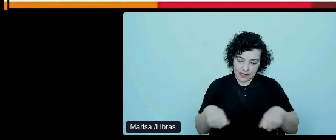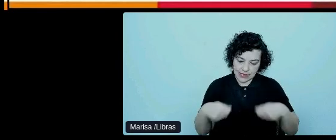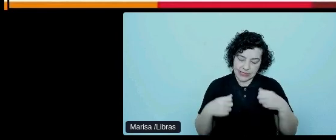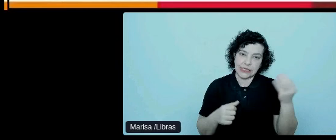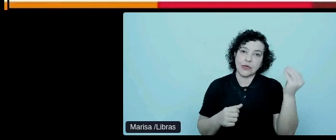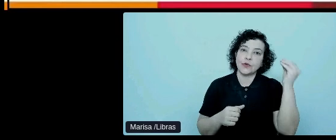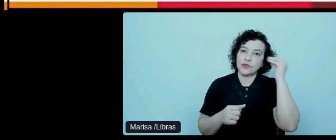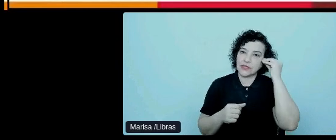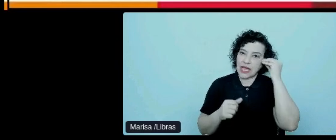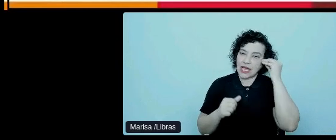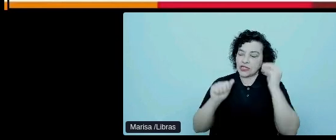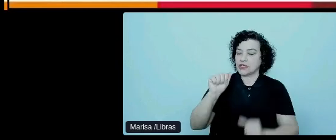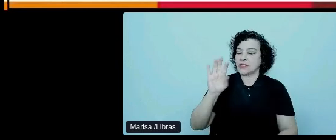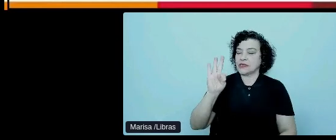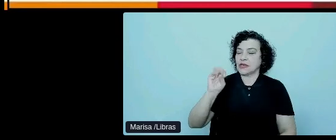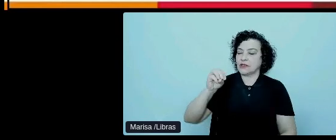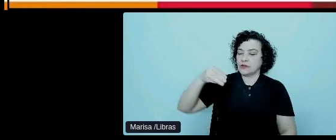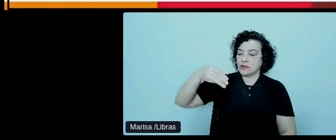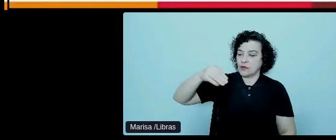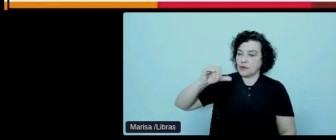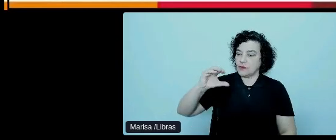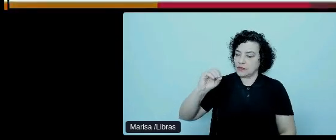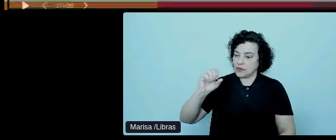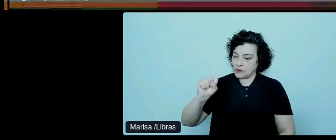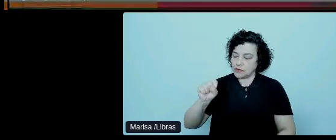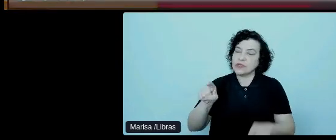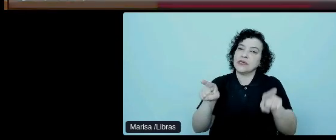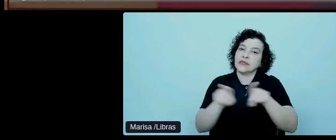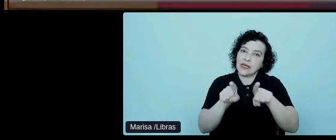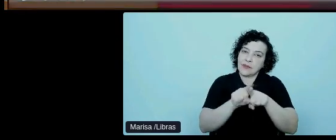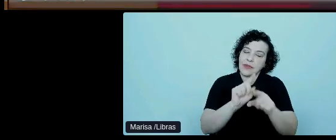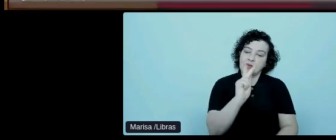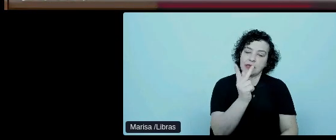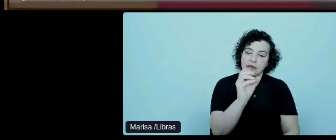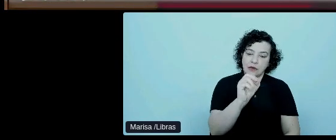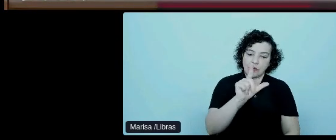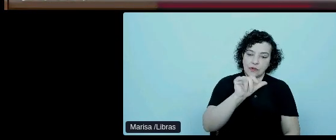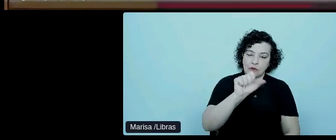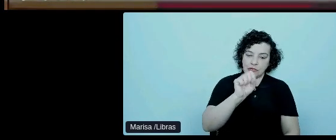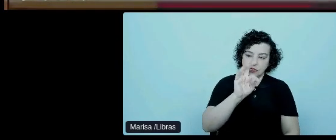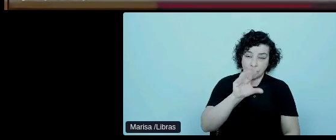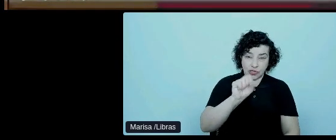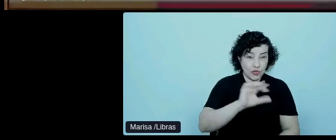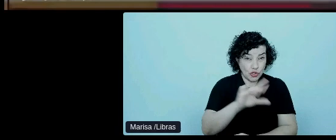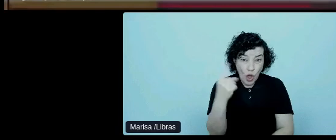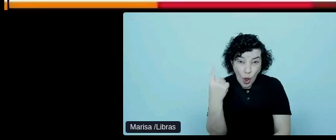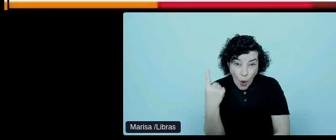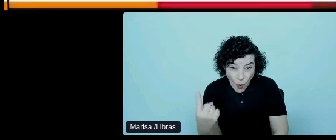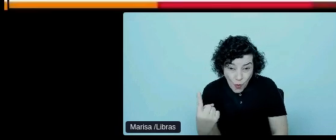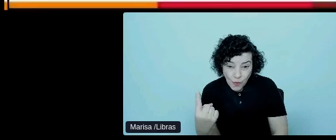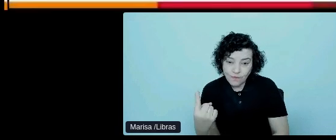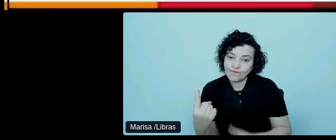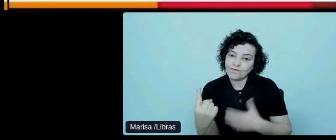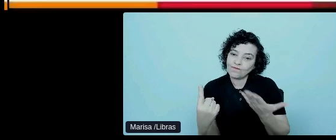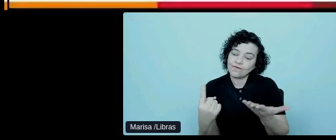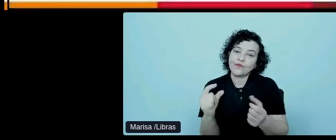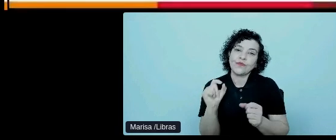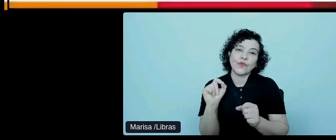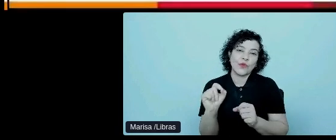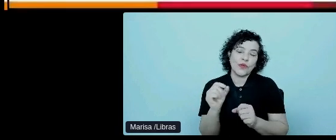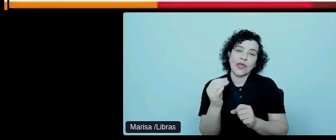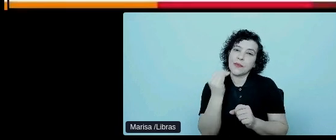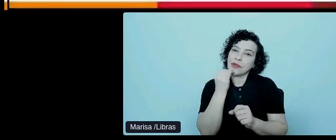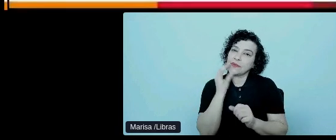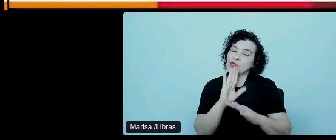testes atômicos quanto os testes holísticos. Se eu fizer só os atômicos, eu tenho nível de conformidade